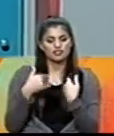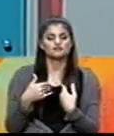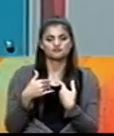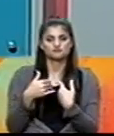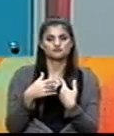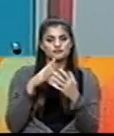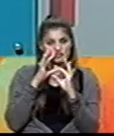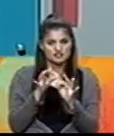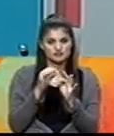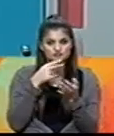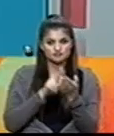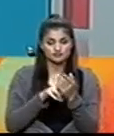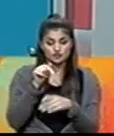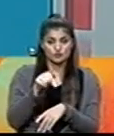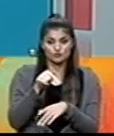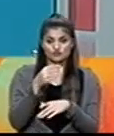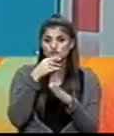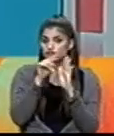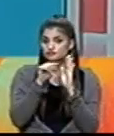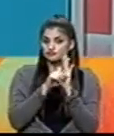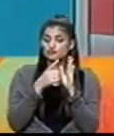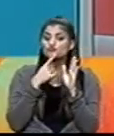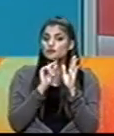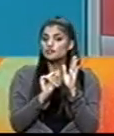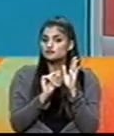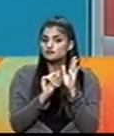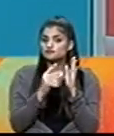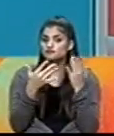isso mesmo. A receita de hoje chama-se, intitula-se...